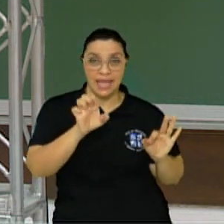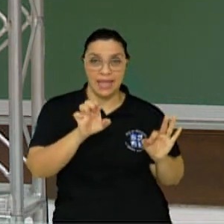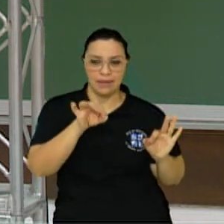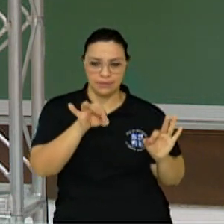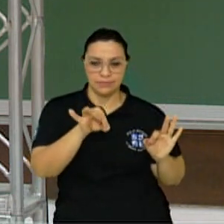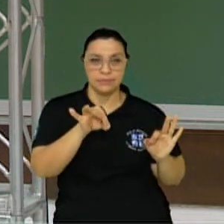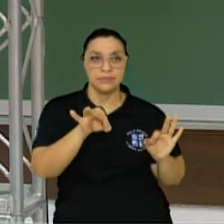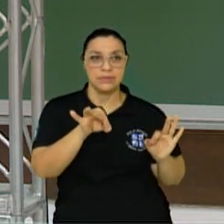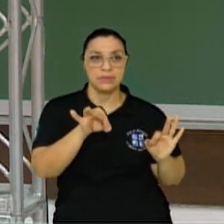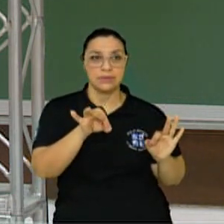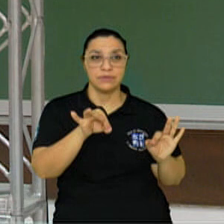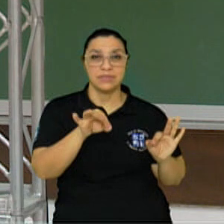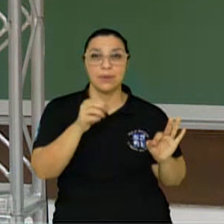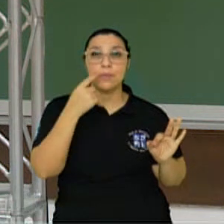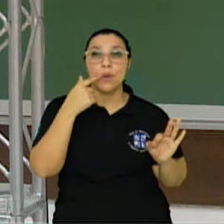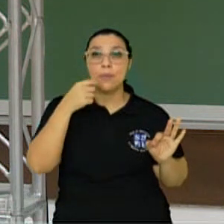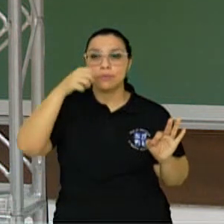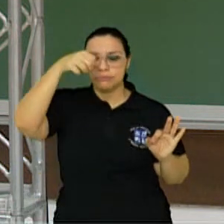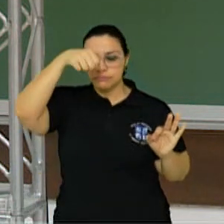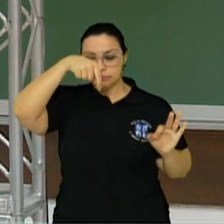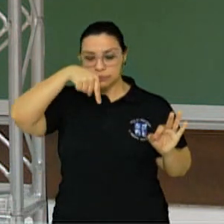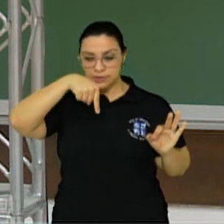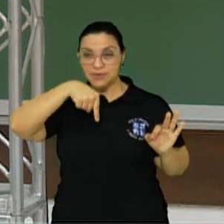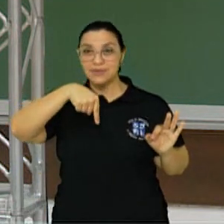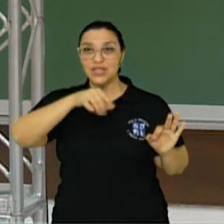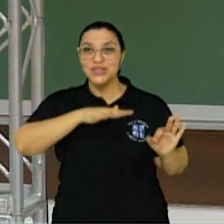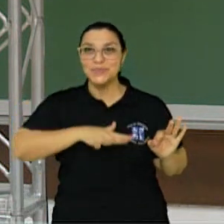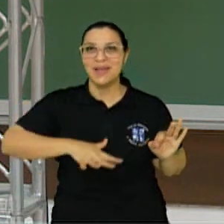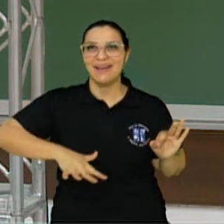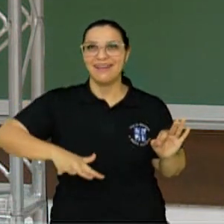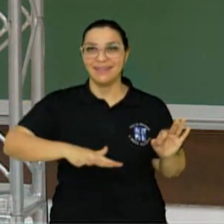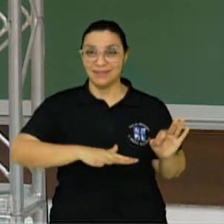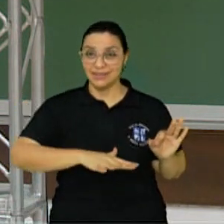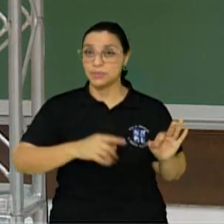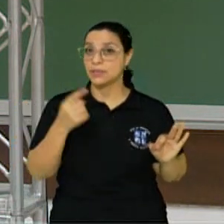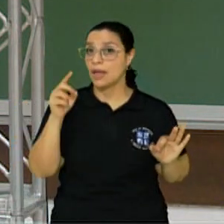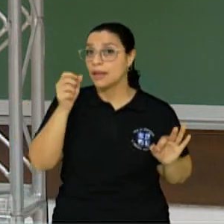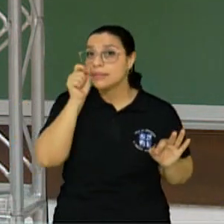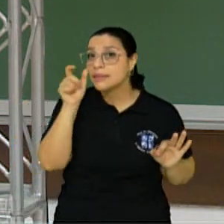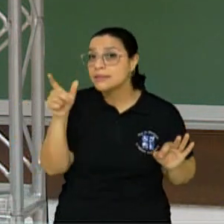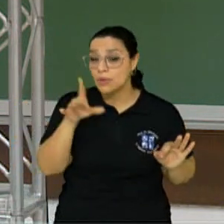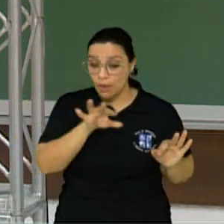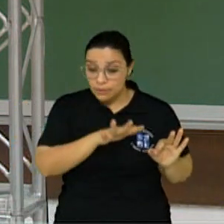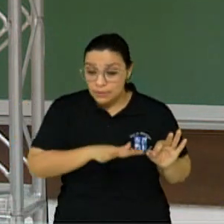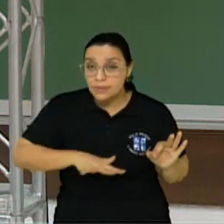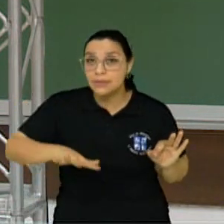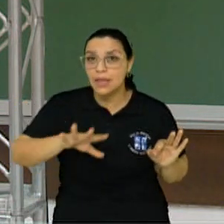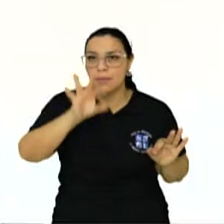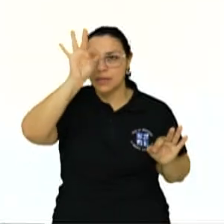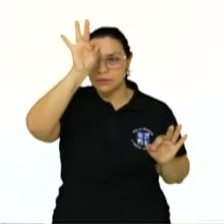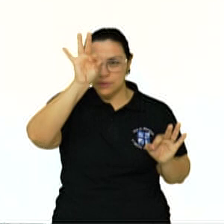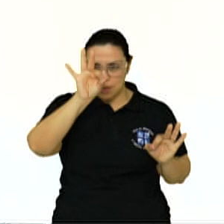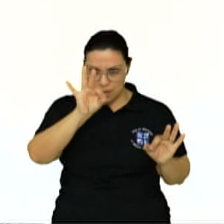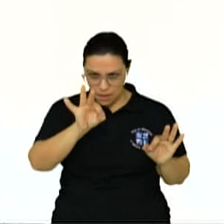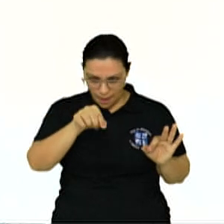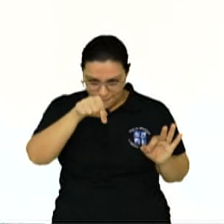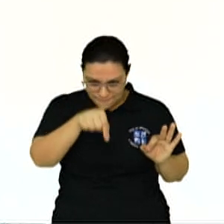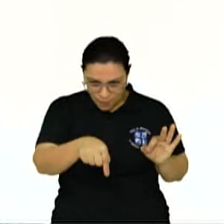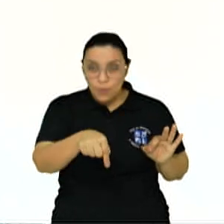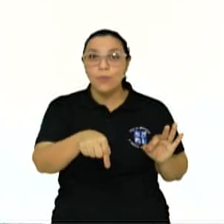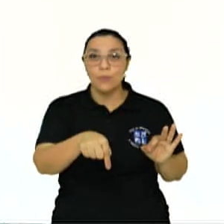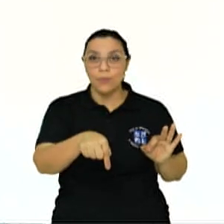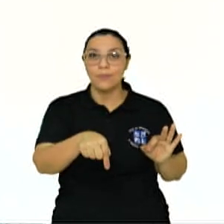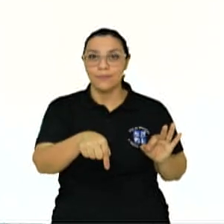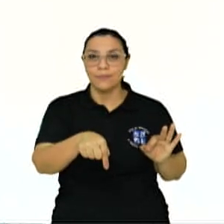E. Na hora que você projeta sobre a base, vai cair exatamente no meio da base. Esse ponto